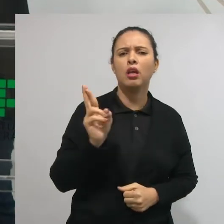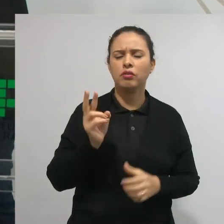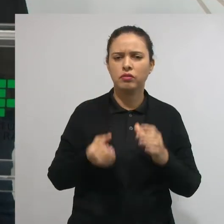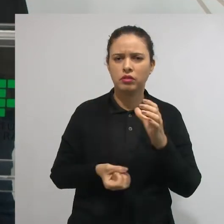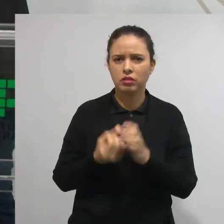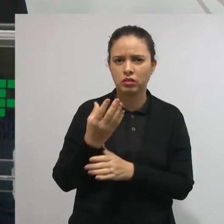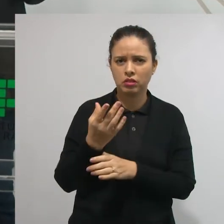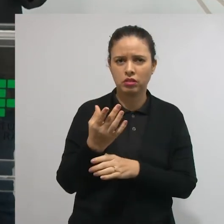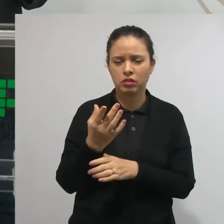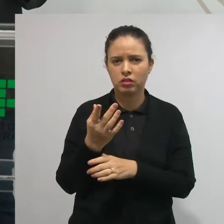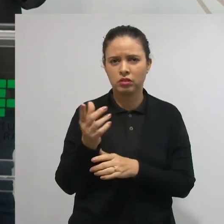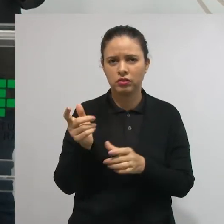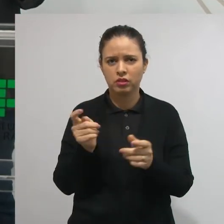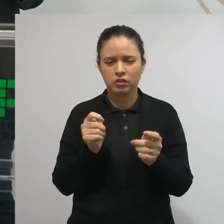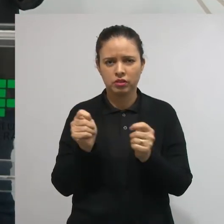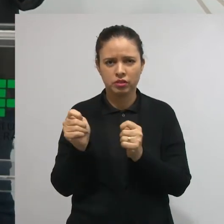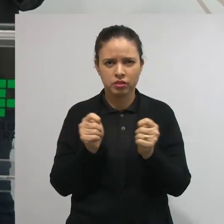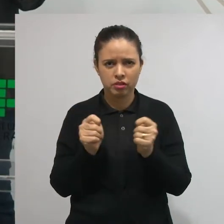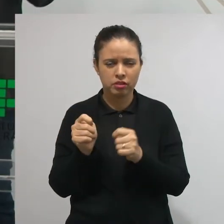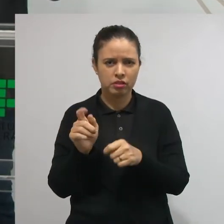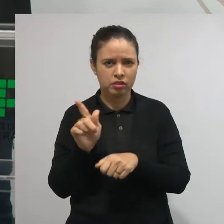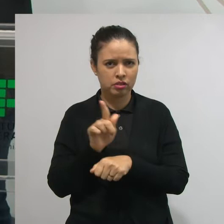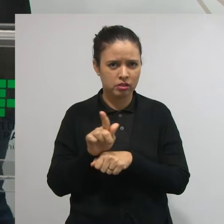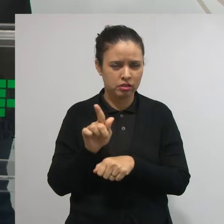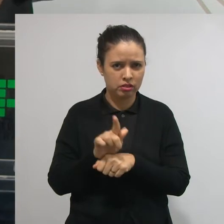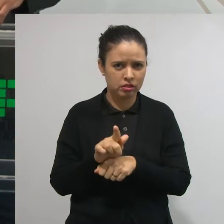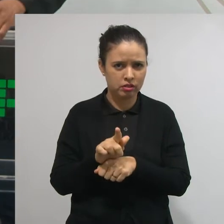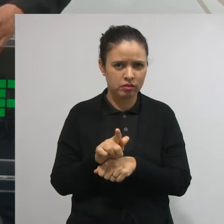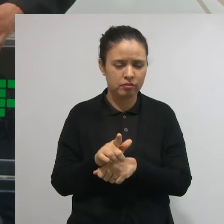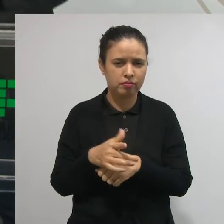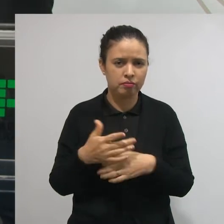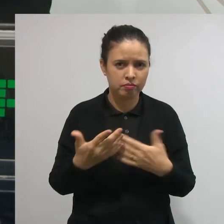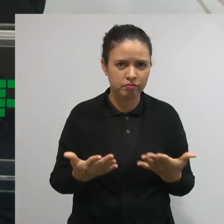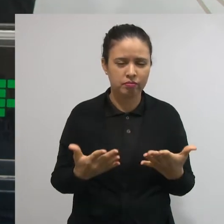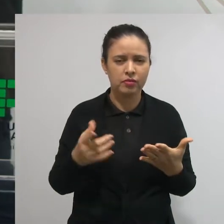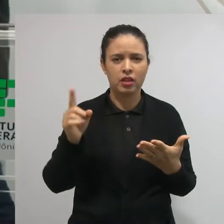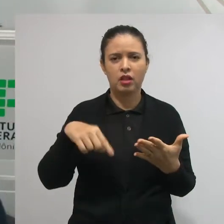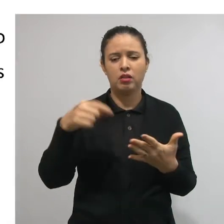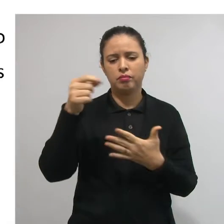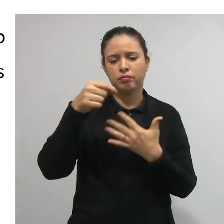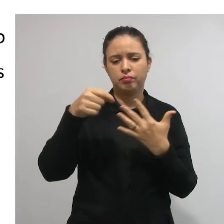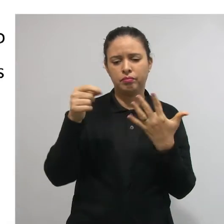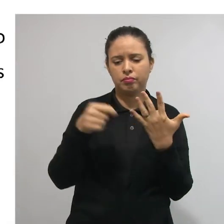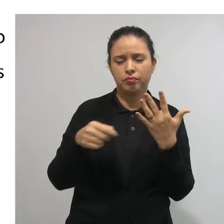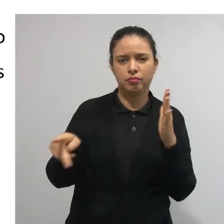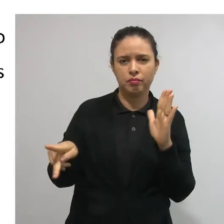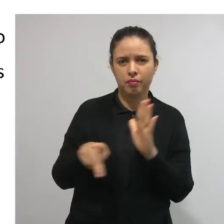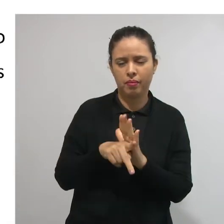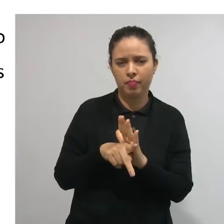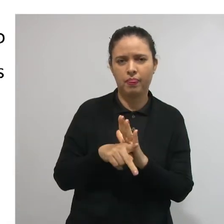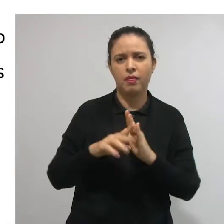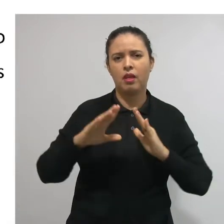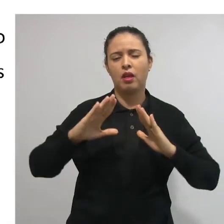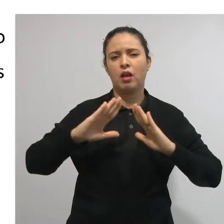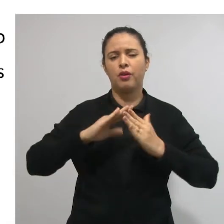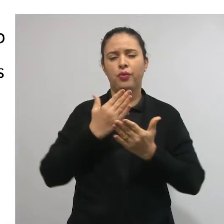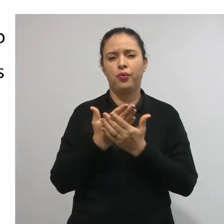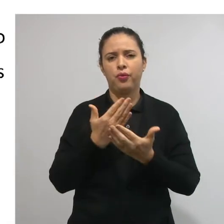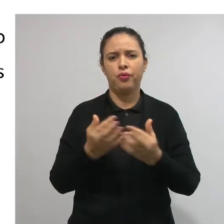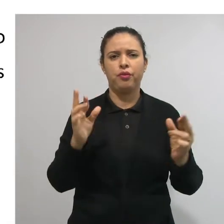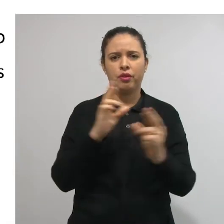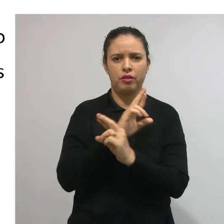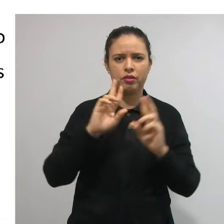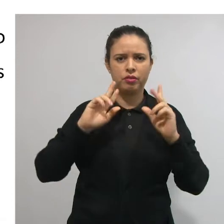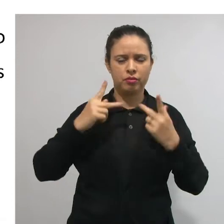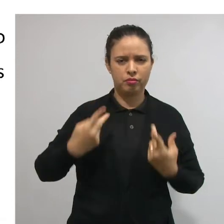organização, em quem vai gerir essa organização. Vamos entender um pouco melhor aqui, ó, os aspectos considerados pela Escola das Relações